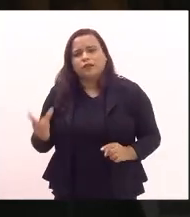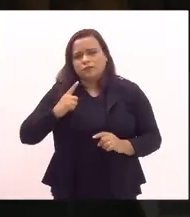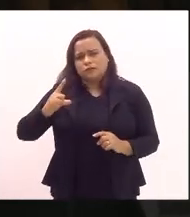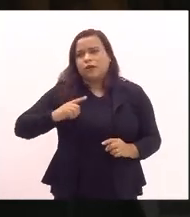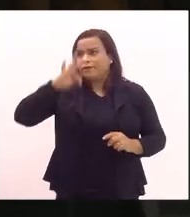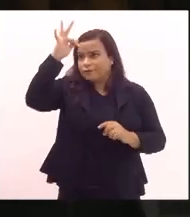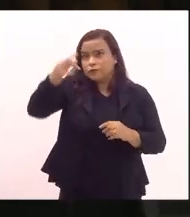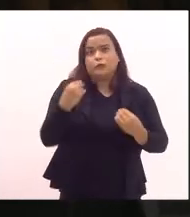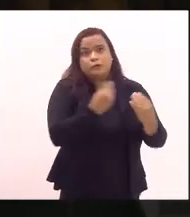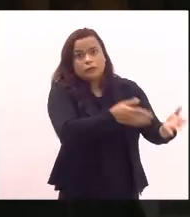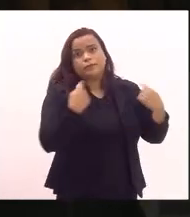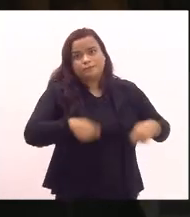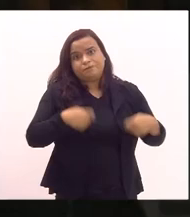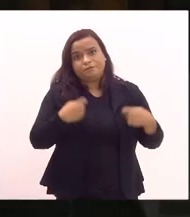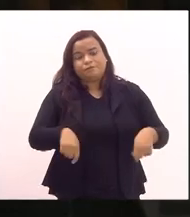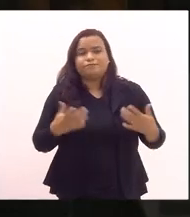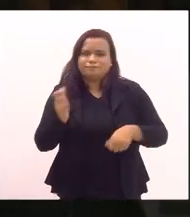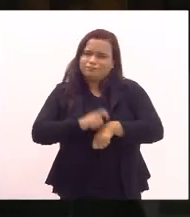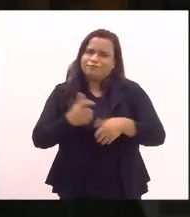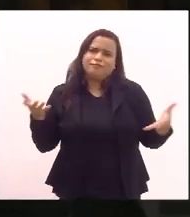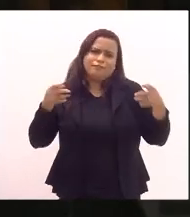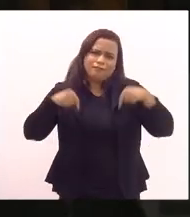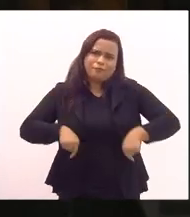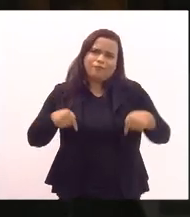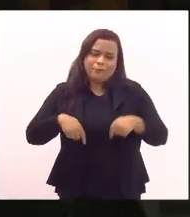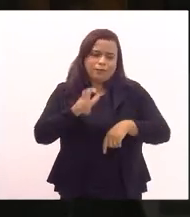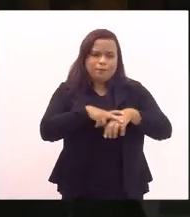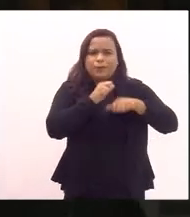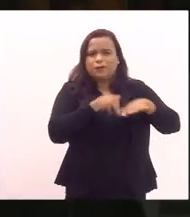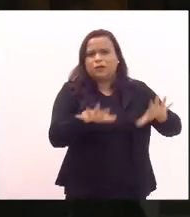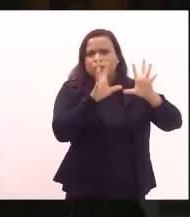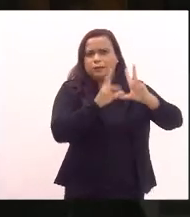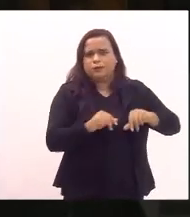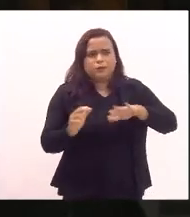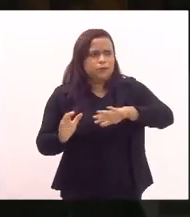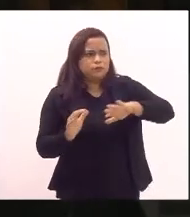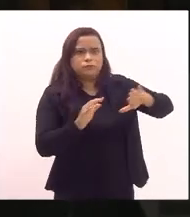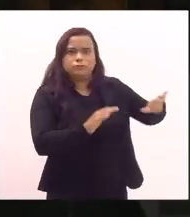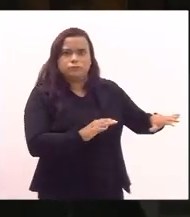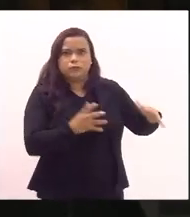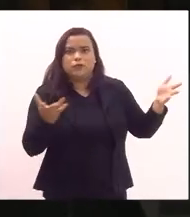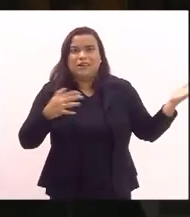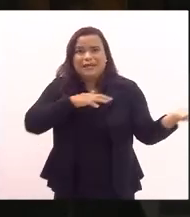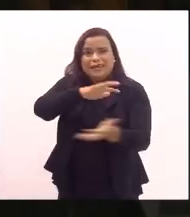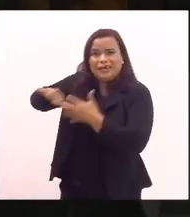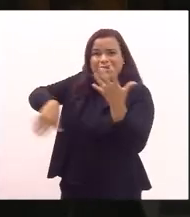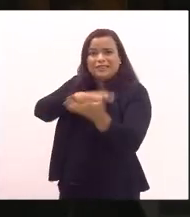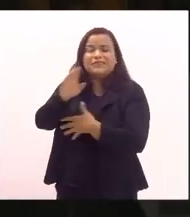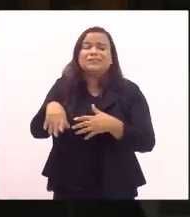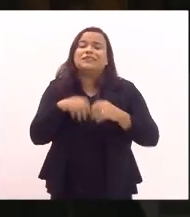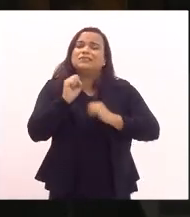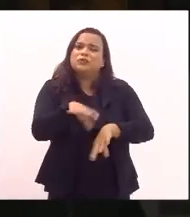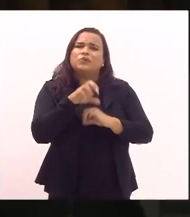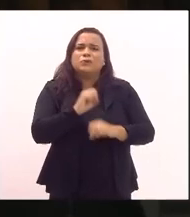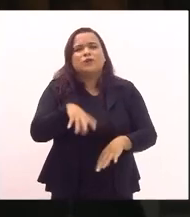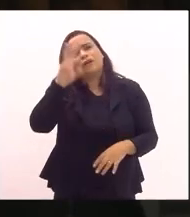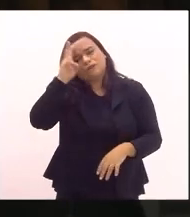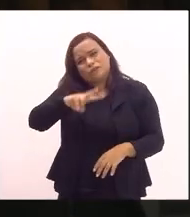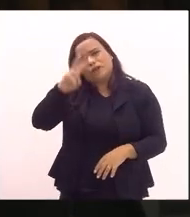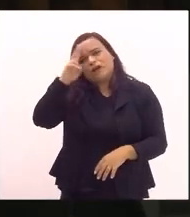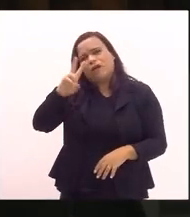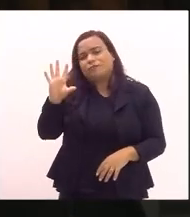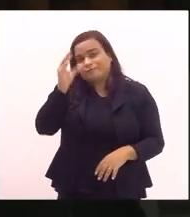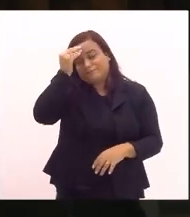futuro esse é o momento que a gente sai de uma pandemia que nos coloca na ma e da história da educação que